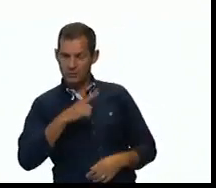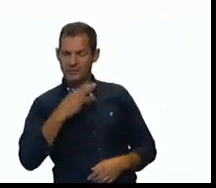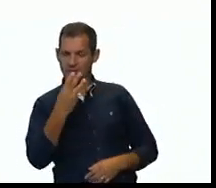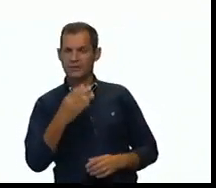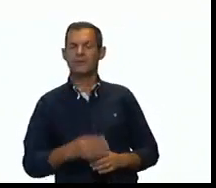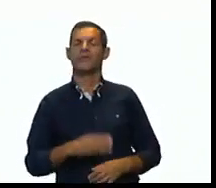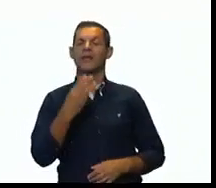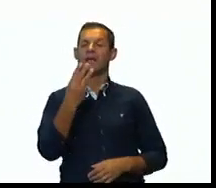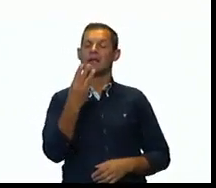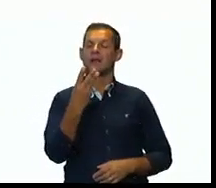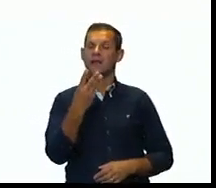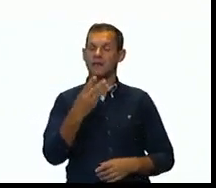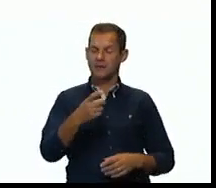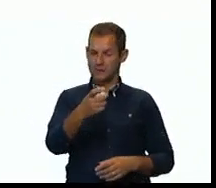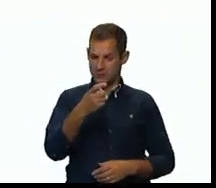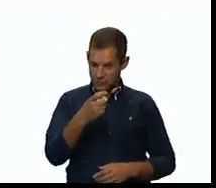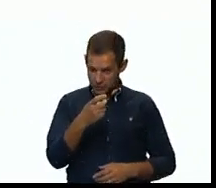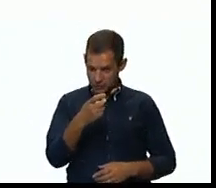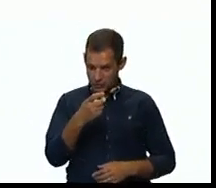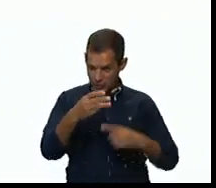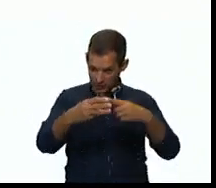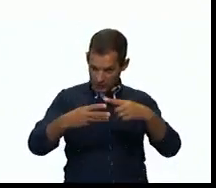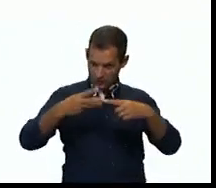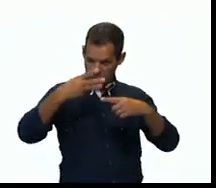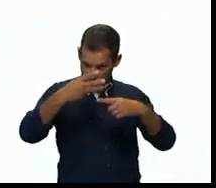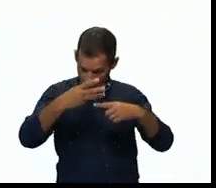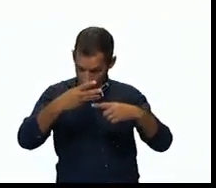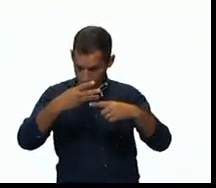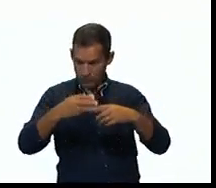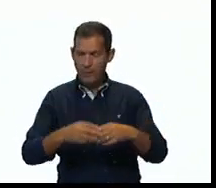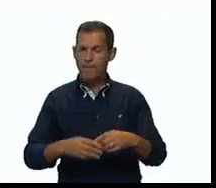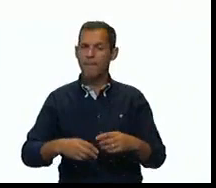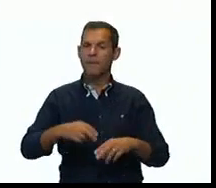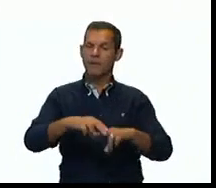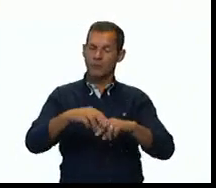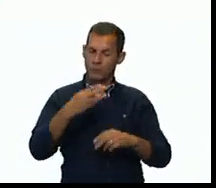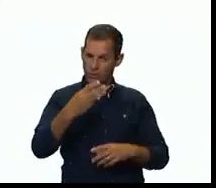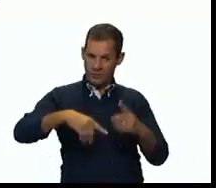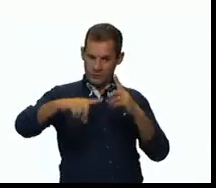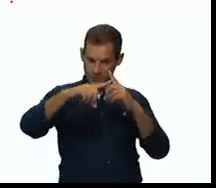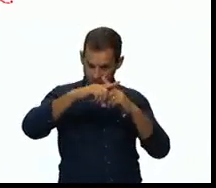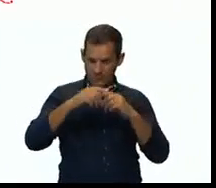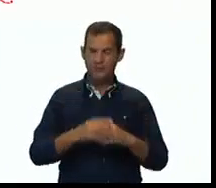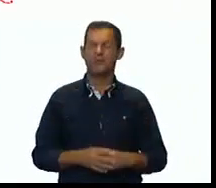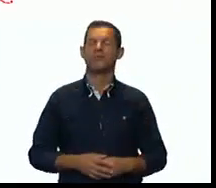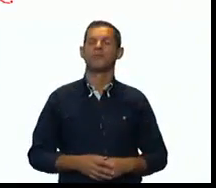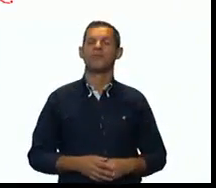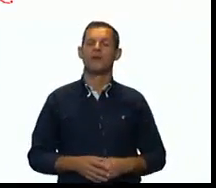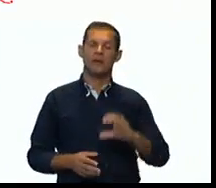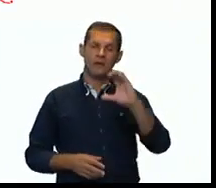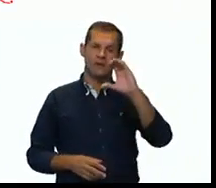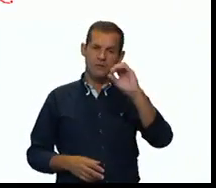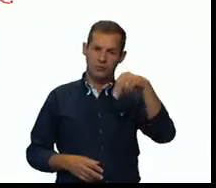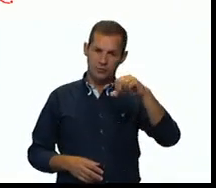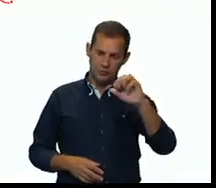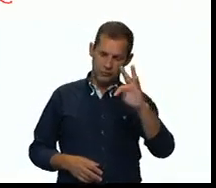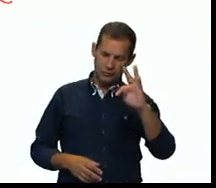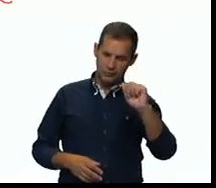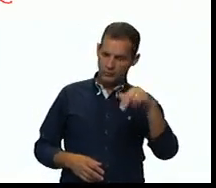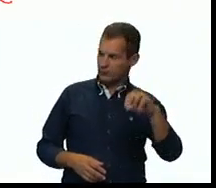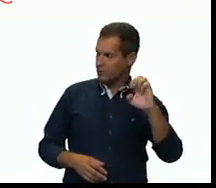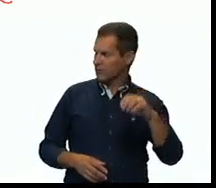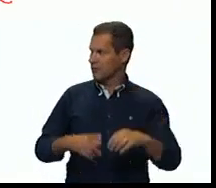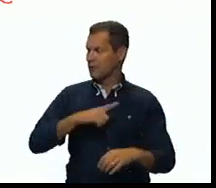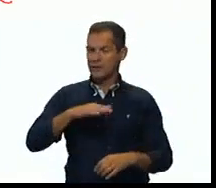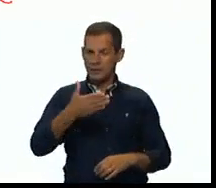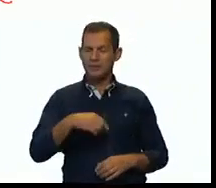ali 3x ao cubo sobre 3 mais constante.